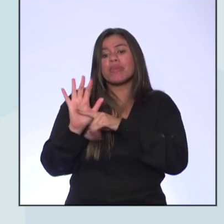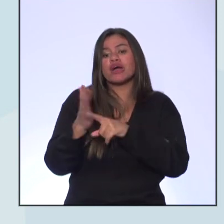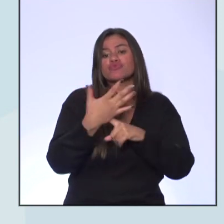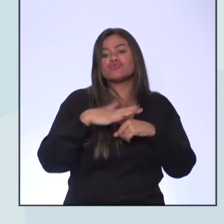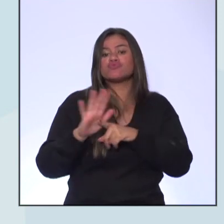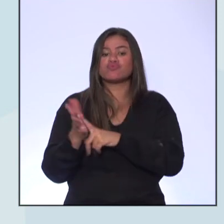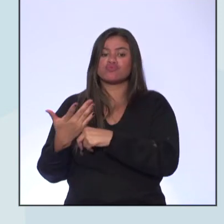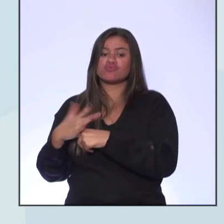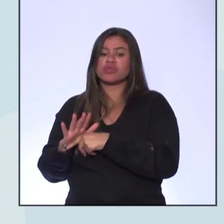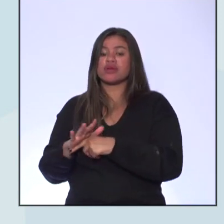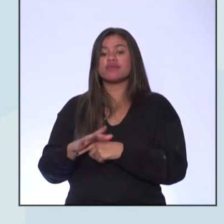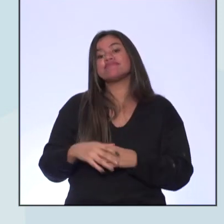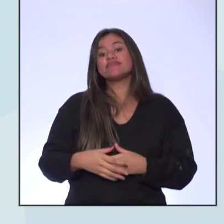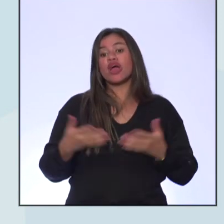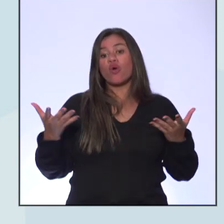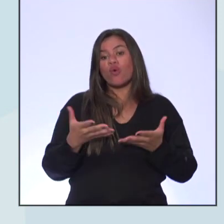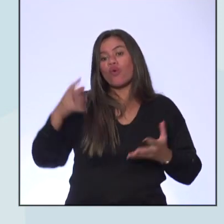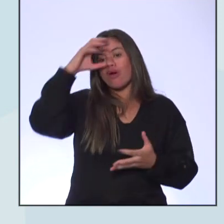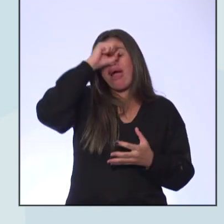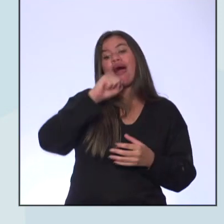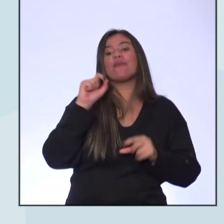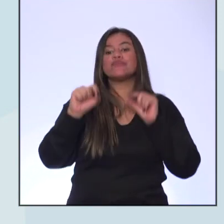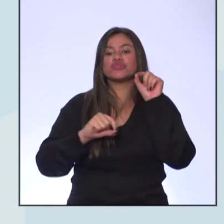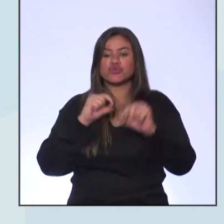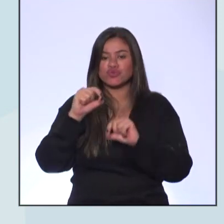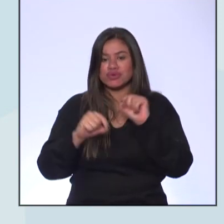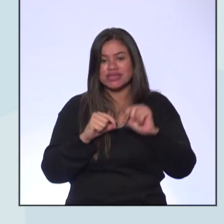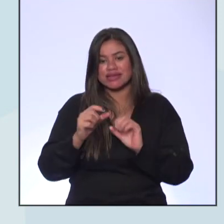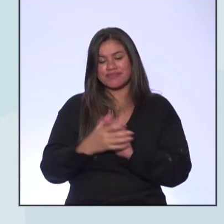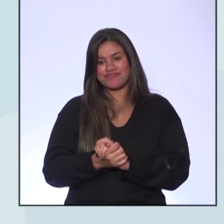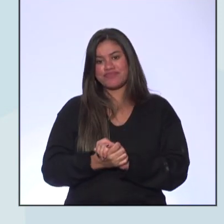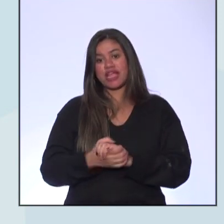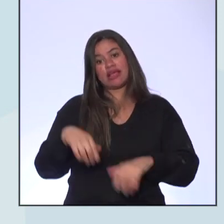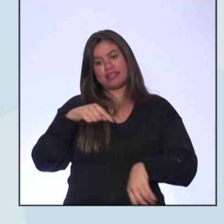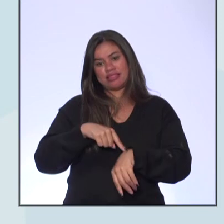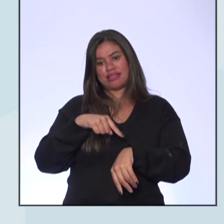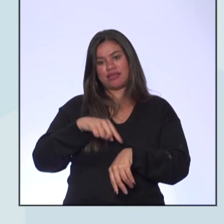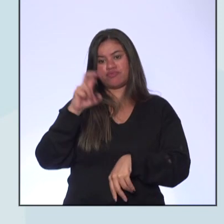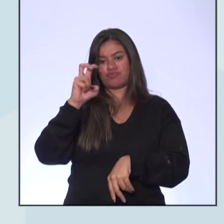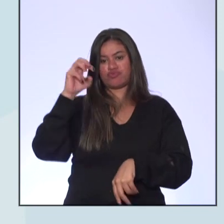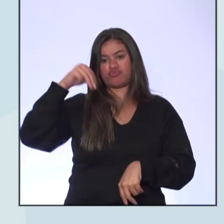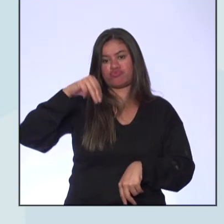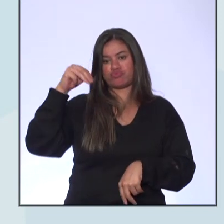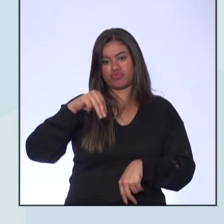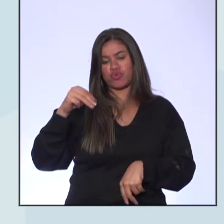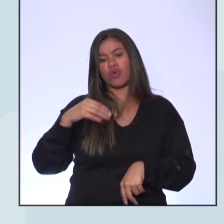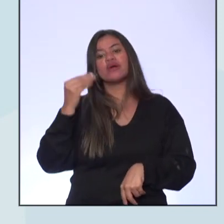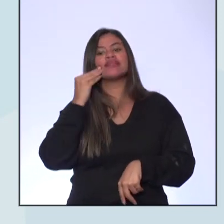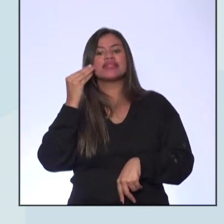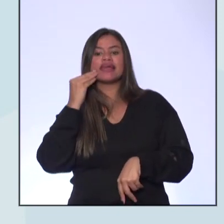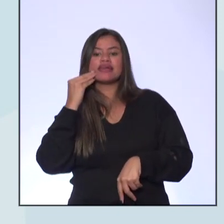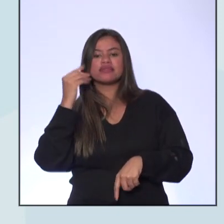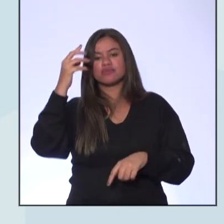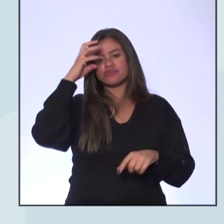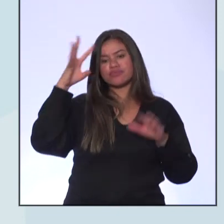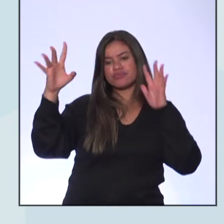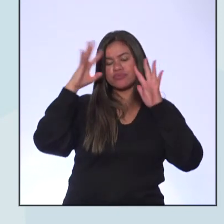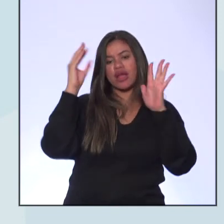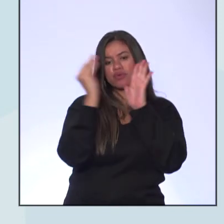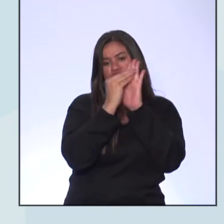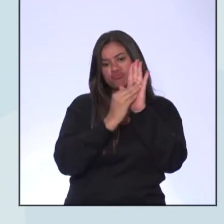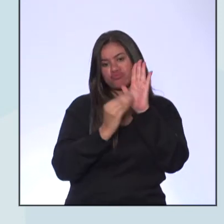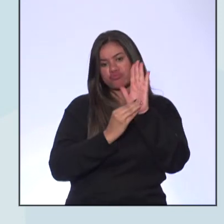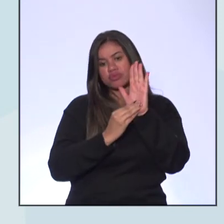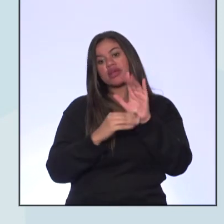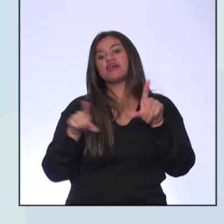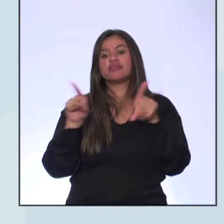essa situação? Tentem registrar dentro desses minutinhos as respostas de vocês e interajam na medida do possível no